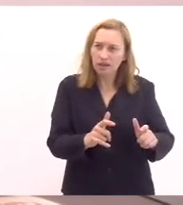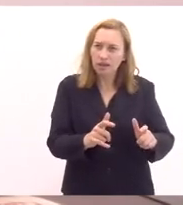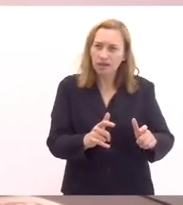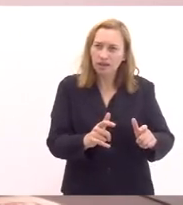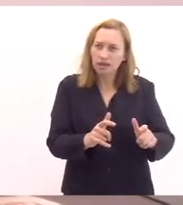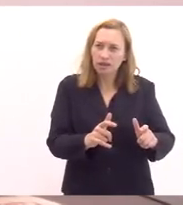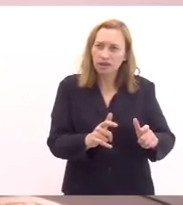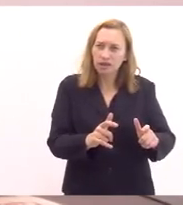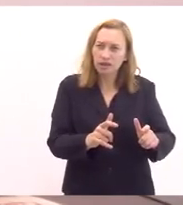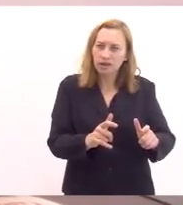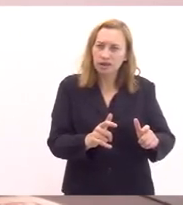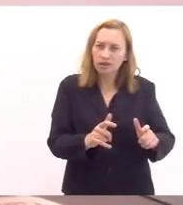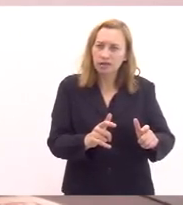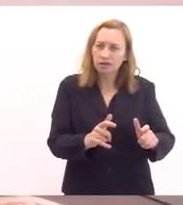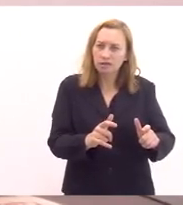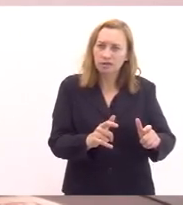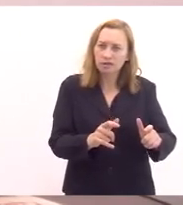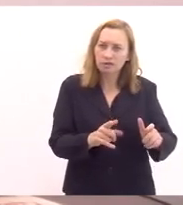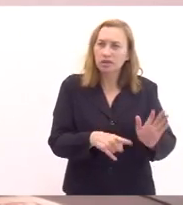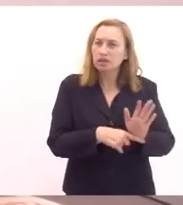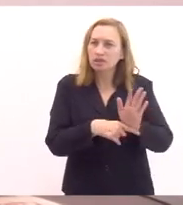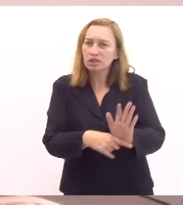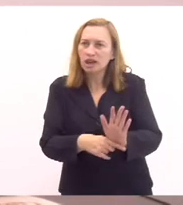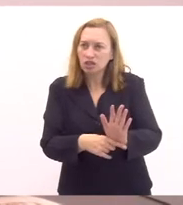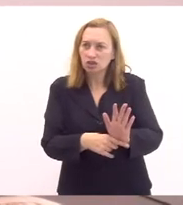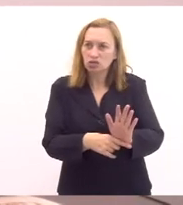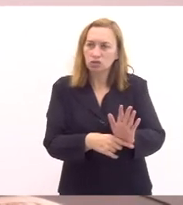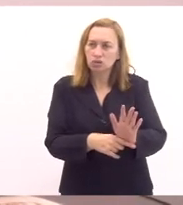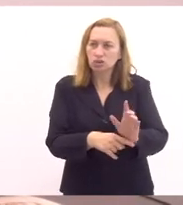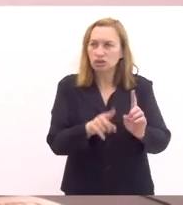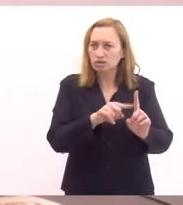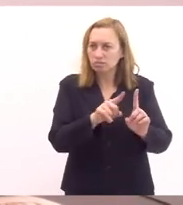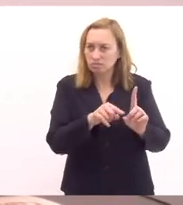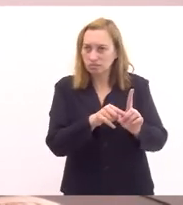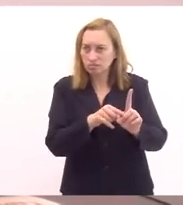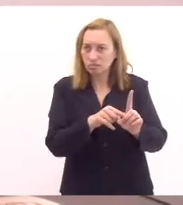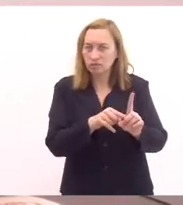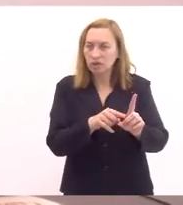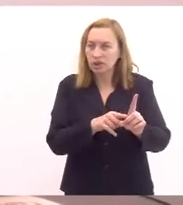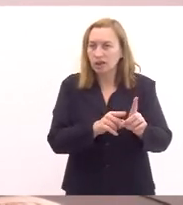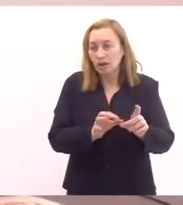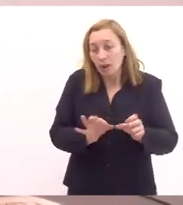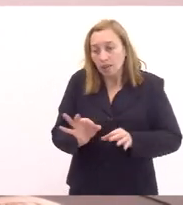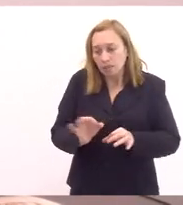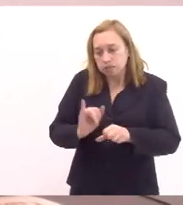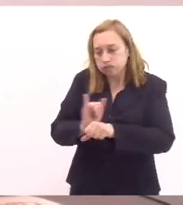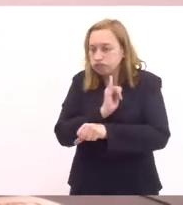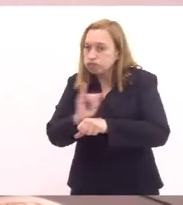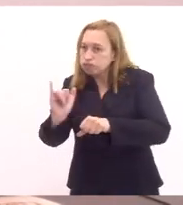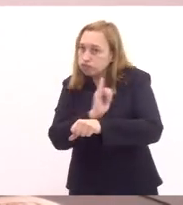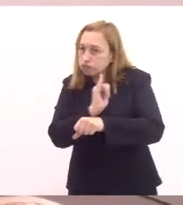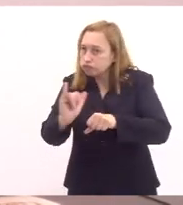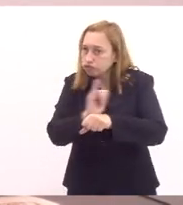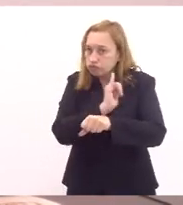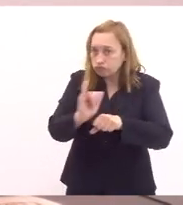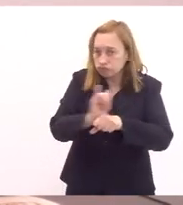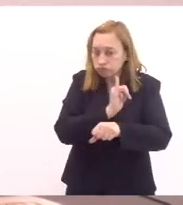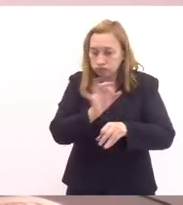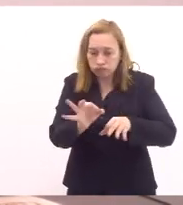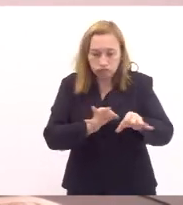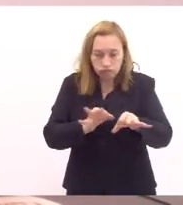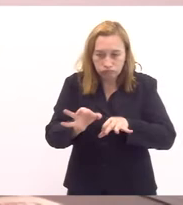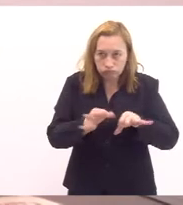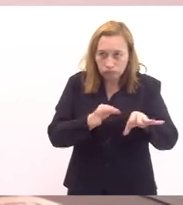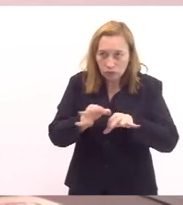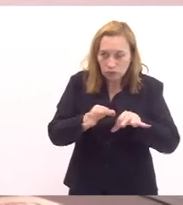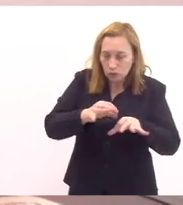assistência materno-infantil enfim e ela traçou um plano atrás por várias ações que ela